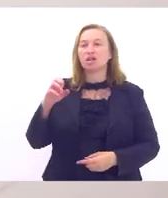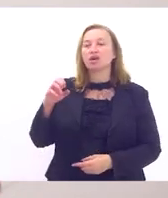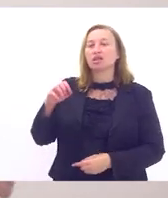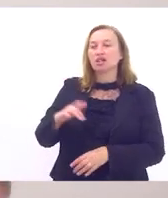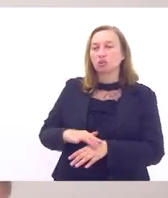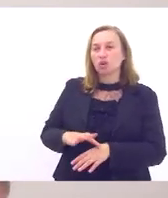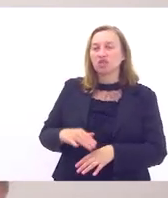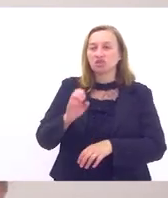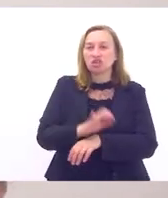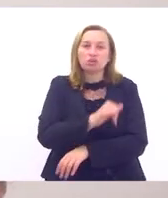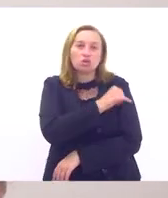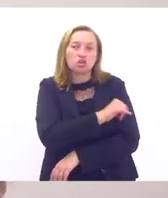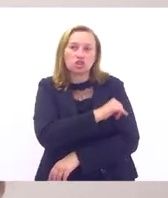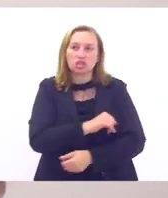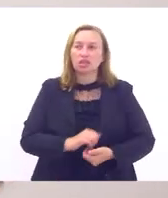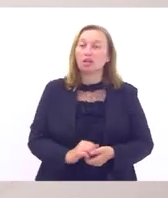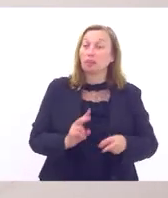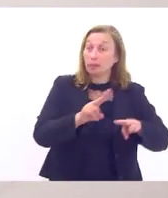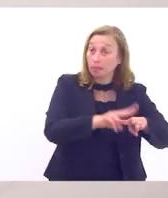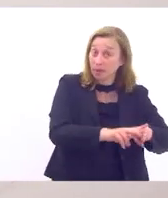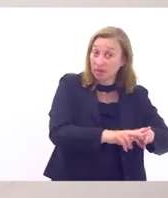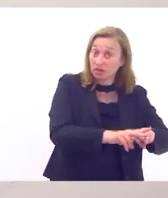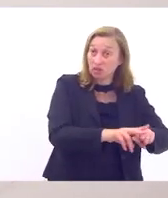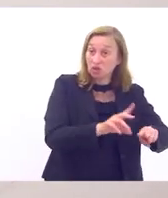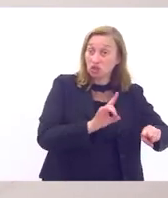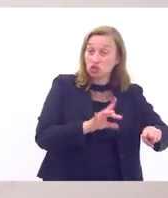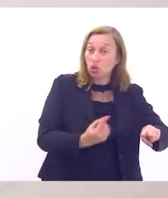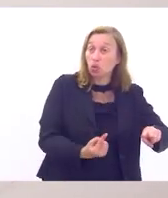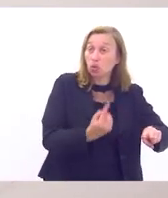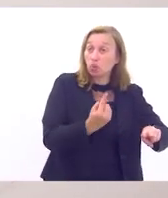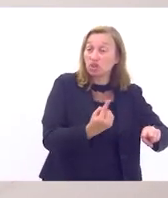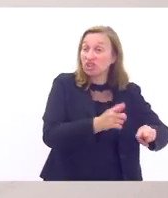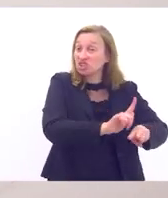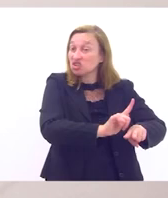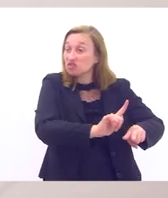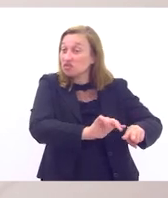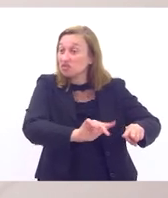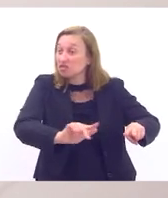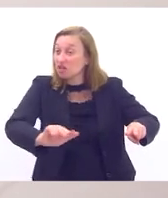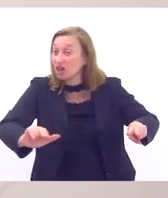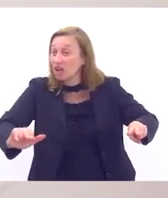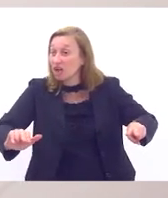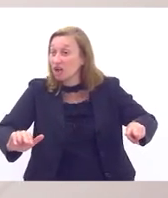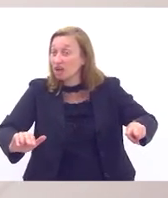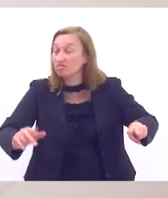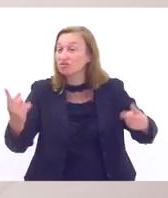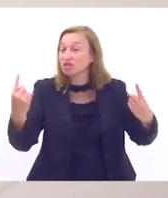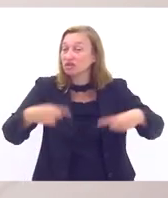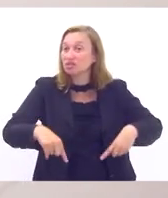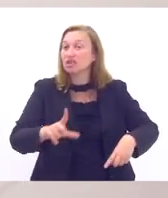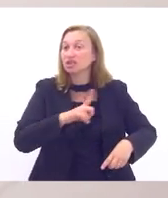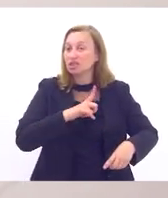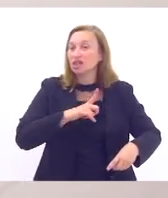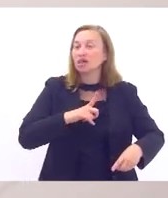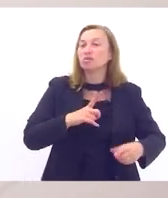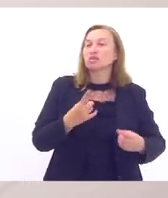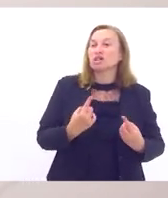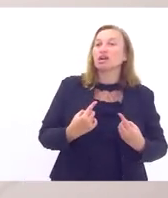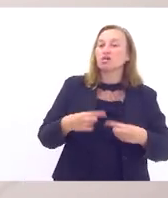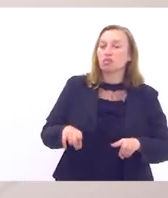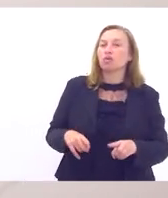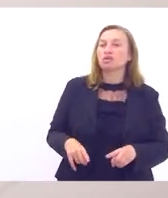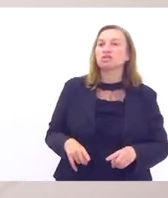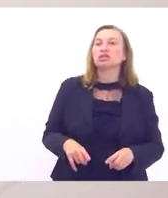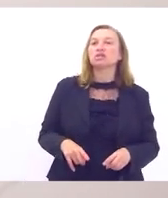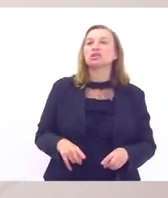no caso da questão penitenciária, ele é apenas uma das diversas camadas dos desafios que nós temos a enfrentar. Nós